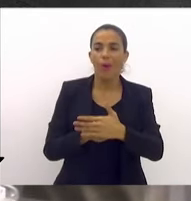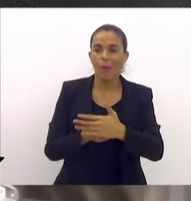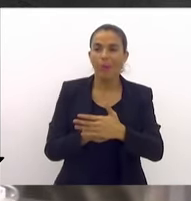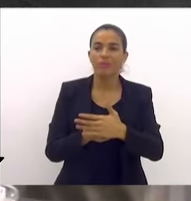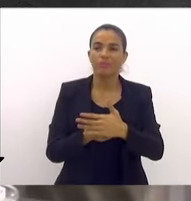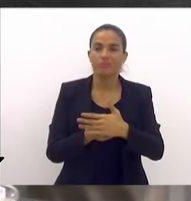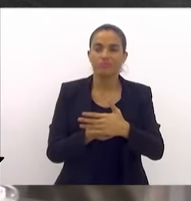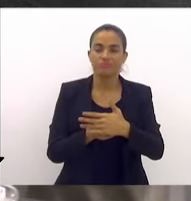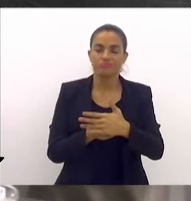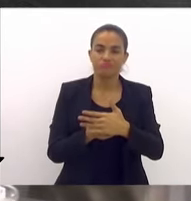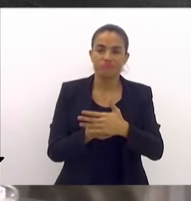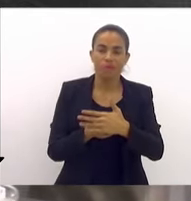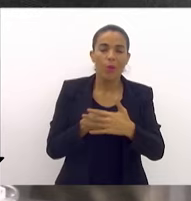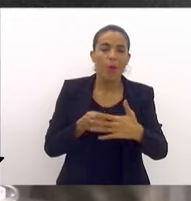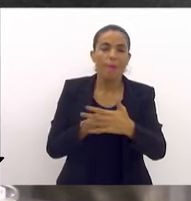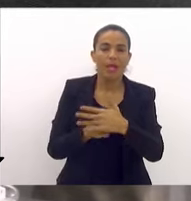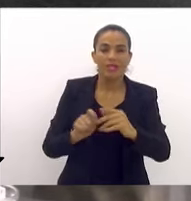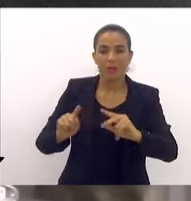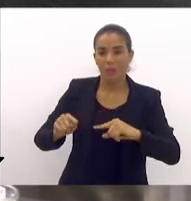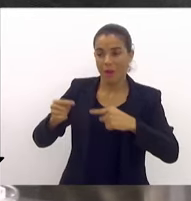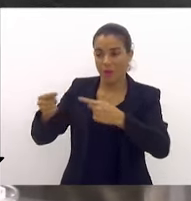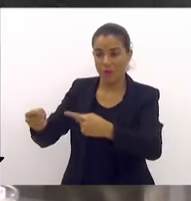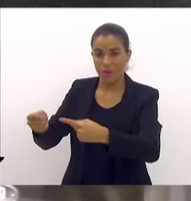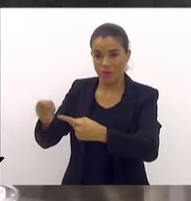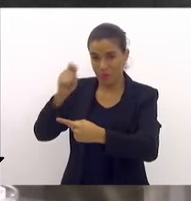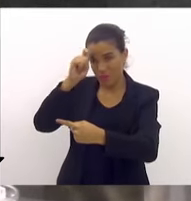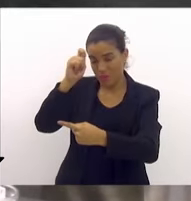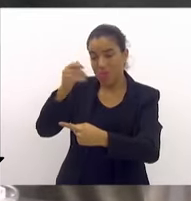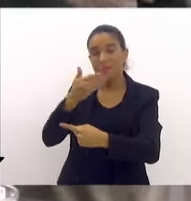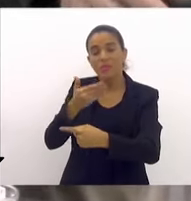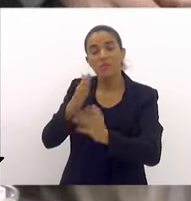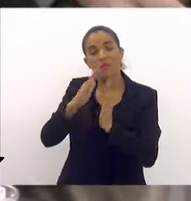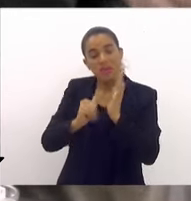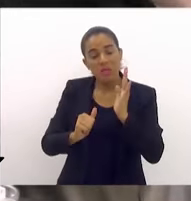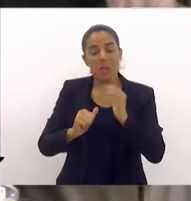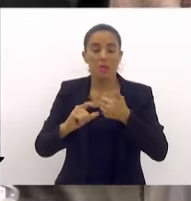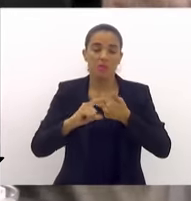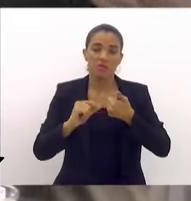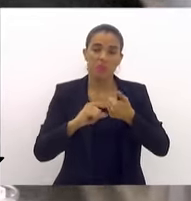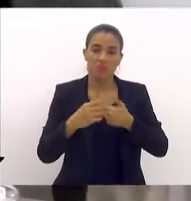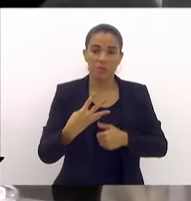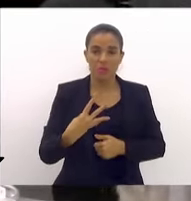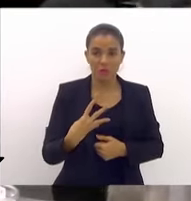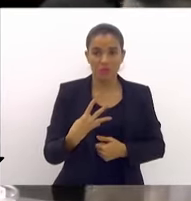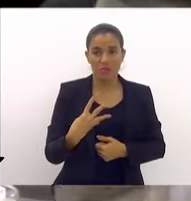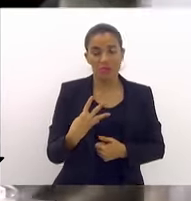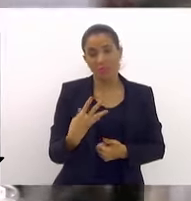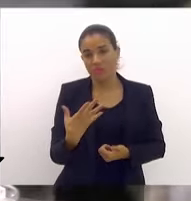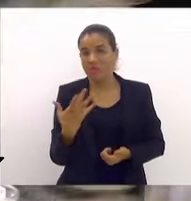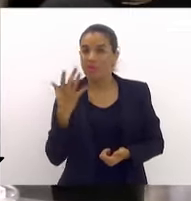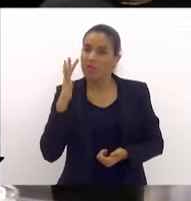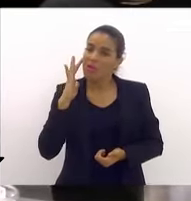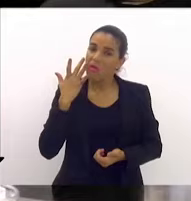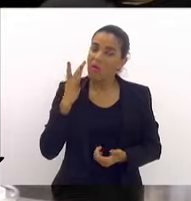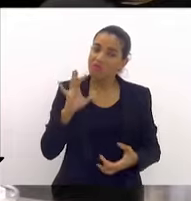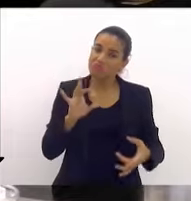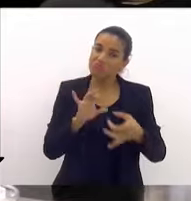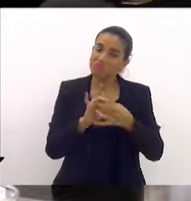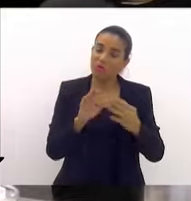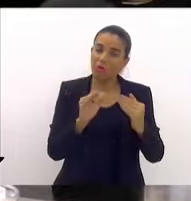lege, o autor pediu para suprimir o artigo 4º e eu achei que fizesse sentido.